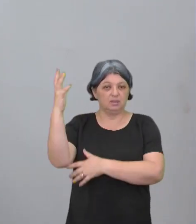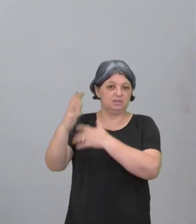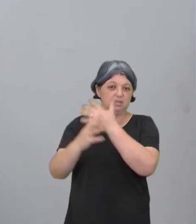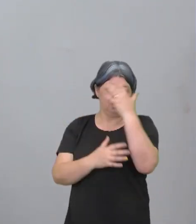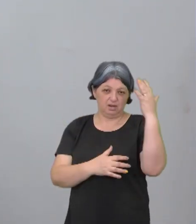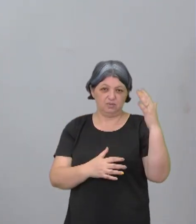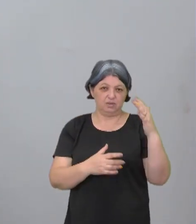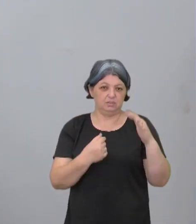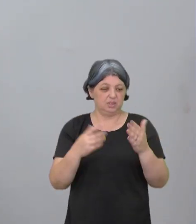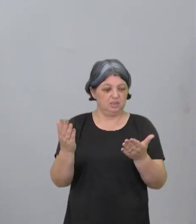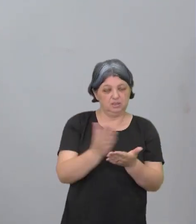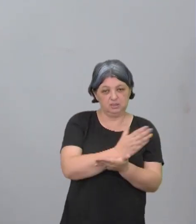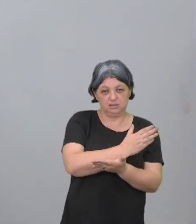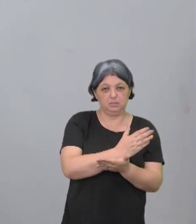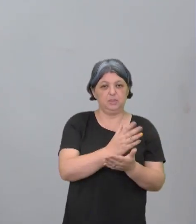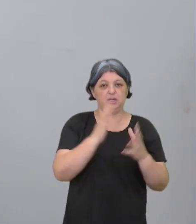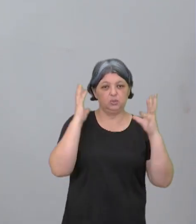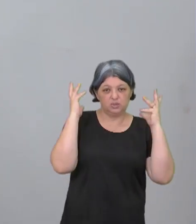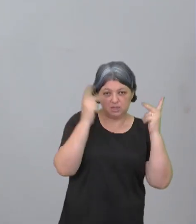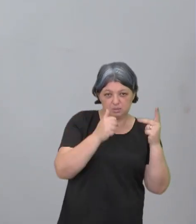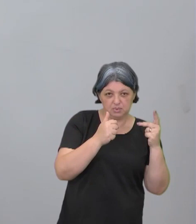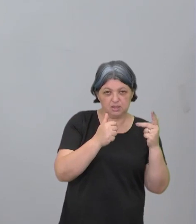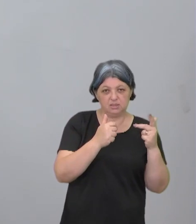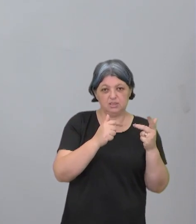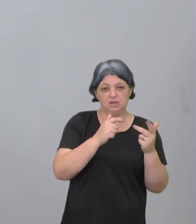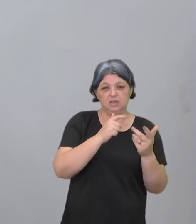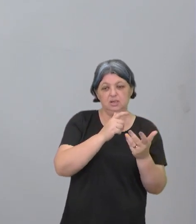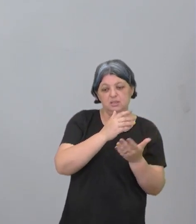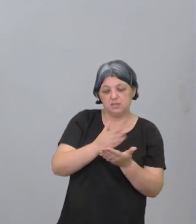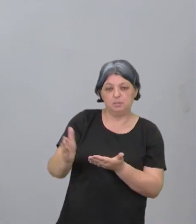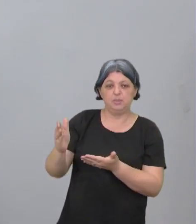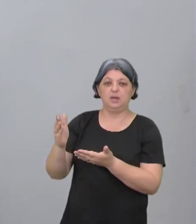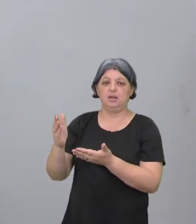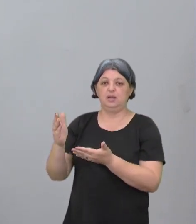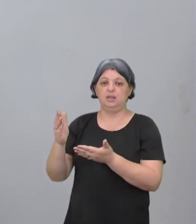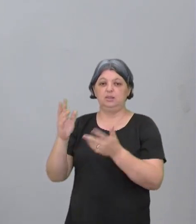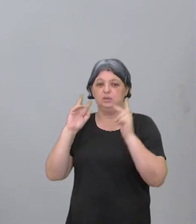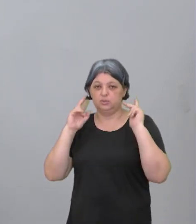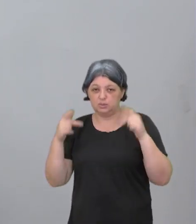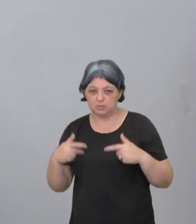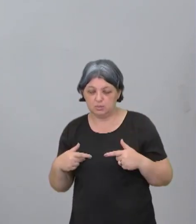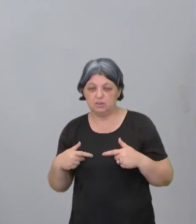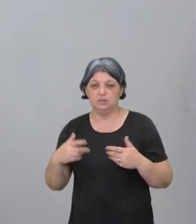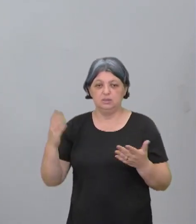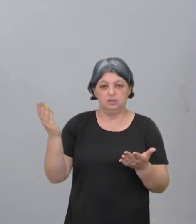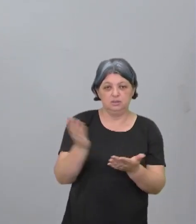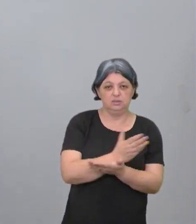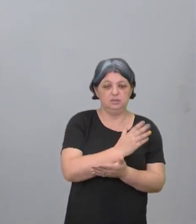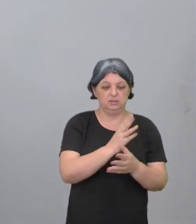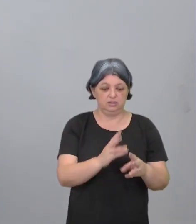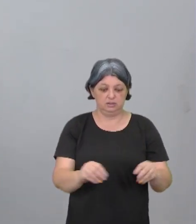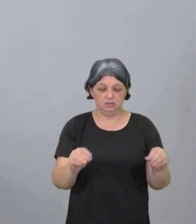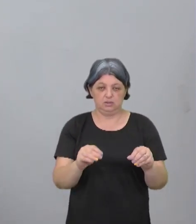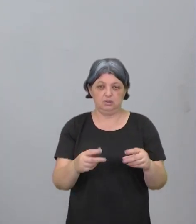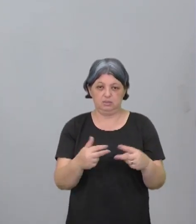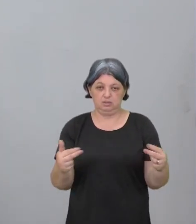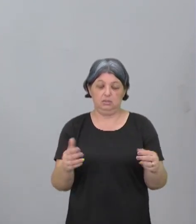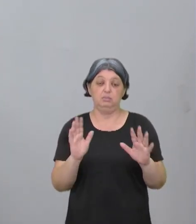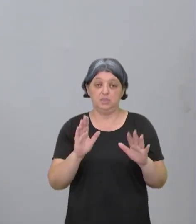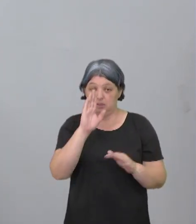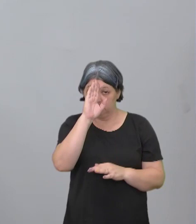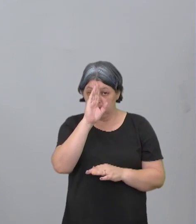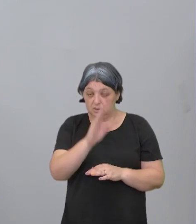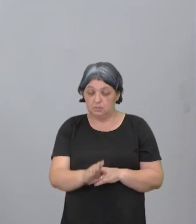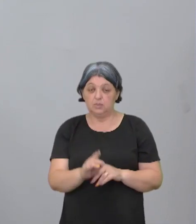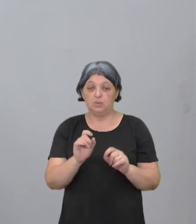separado da caixinha do salve os animais, que é separado da caixinha de salvem os humanos, que é separado da caixinha do salvem o solo. Só que talvez o principal